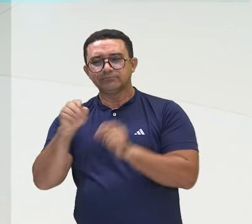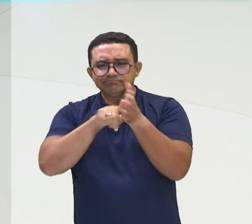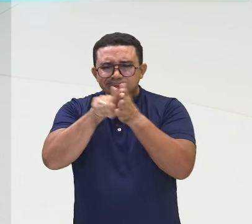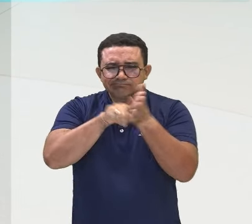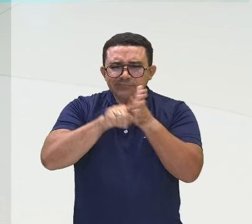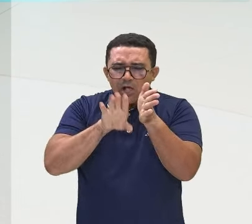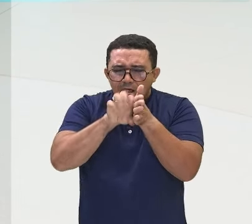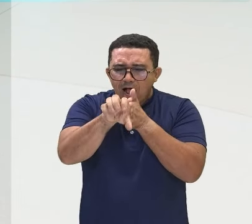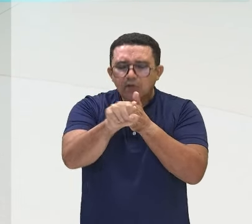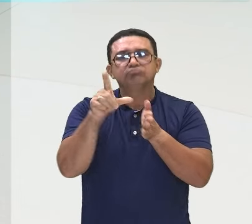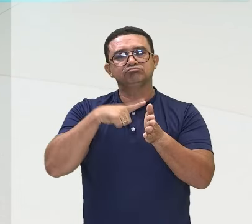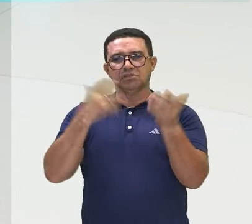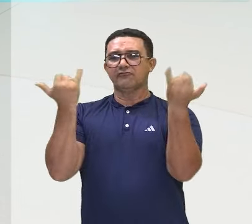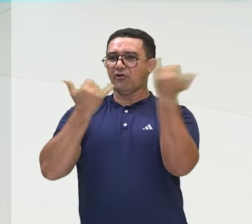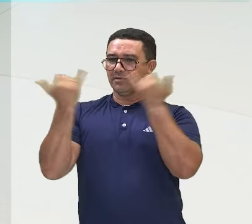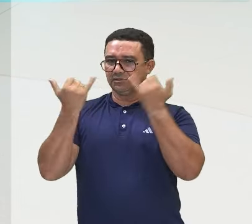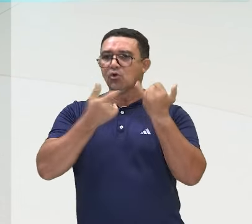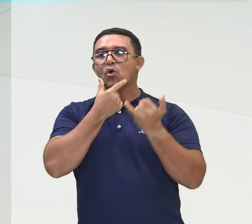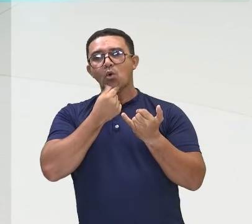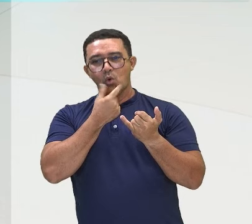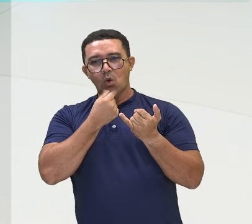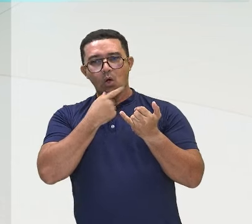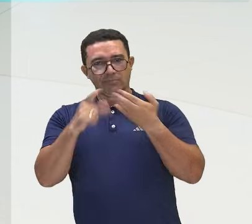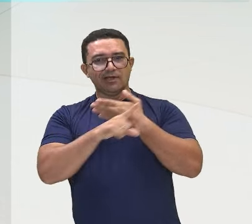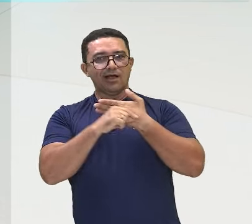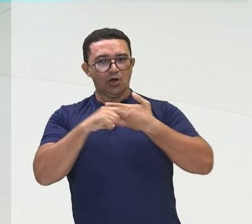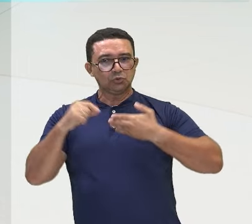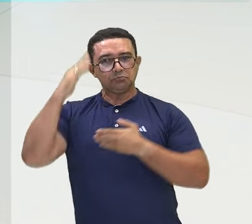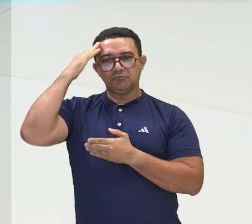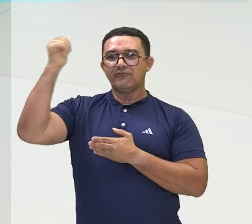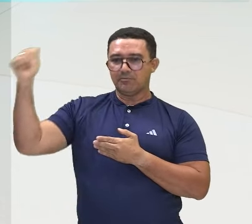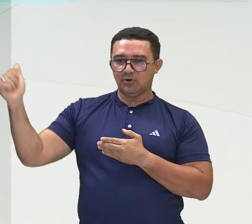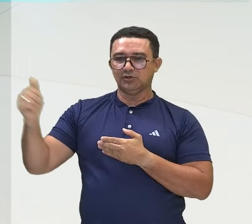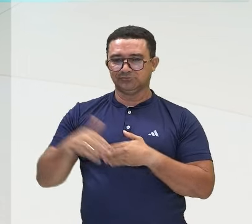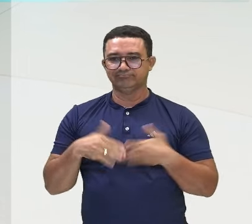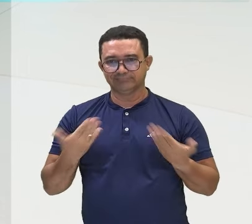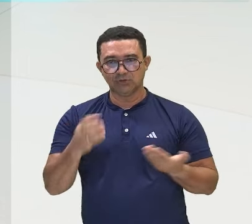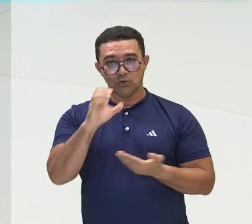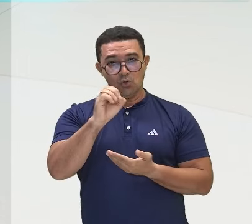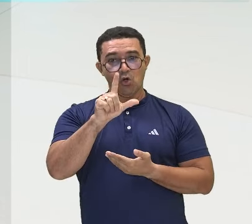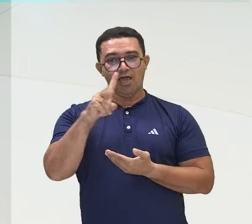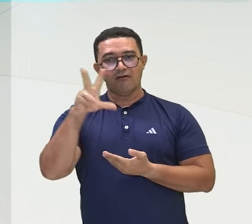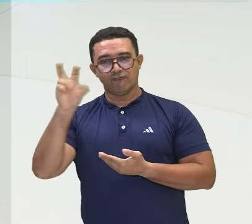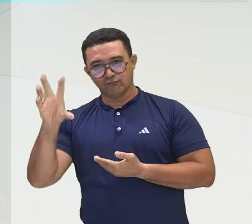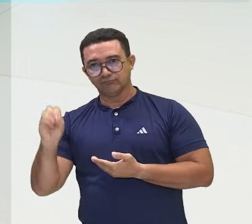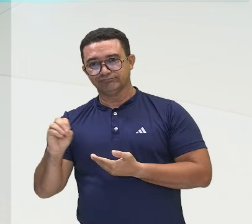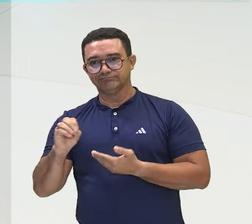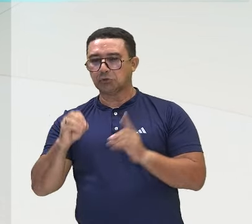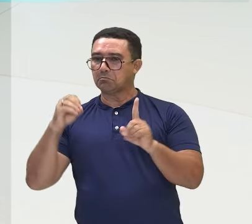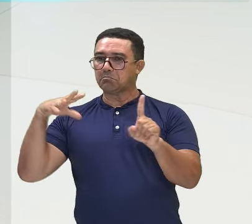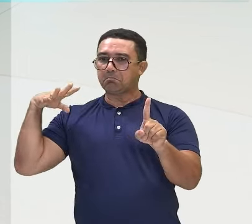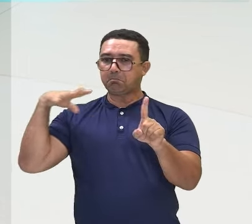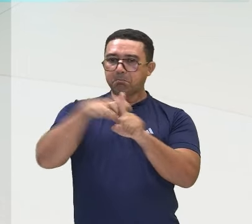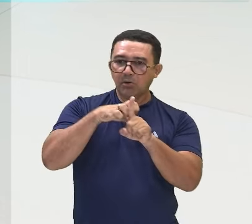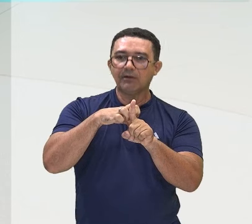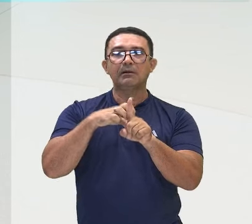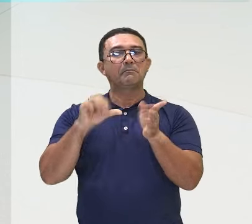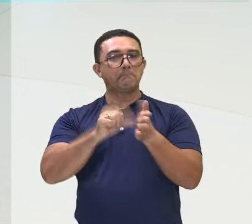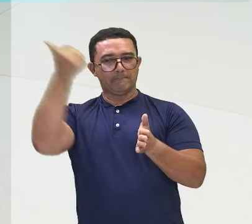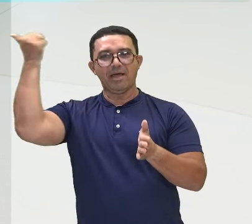encontrar essa informação. Quem foi que causou o primeiro acidente de carro no Brasil? Olavo Bilac. Olha que coisa, não é?